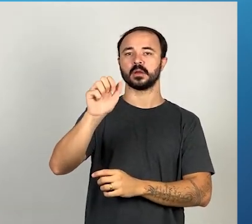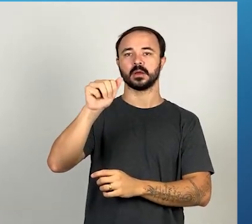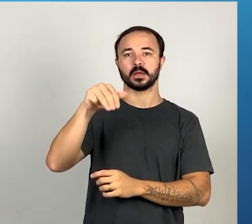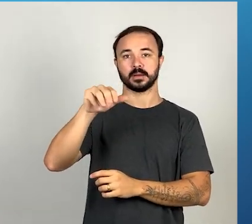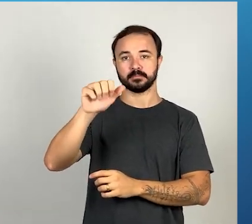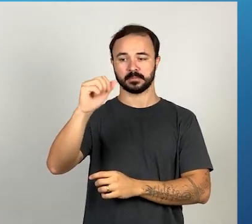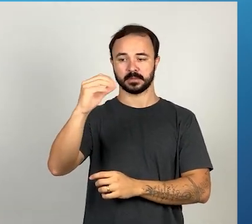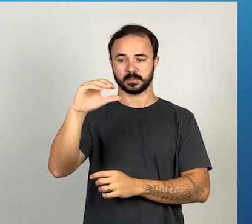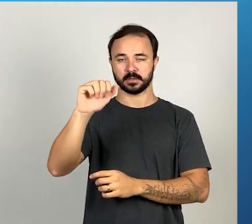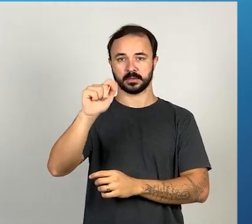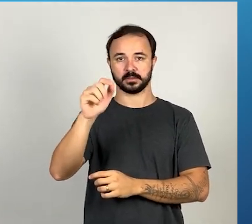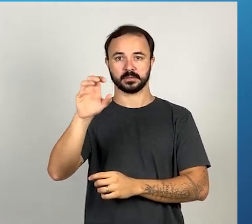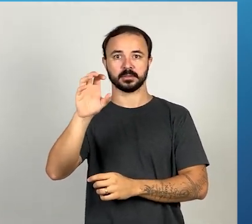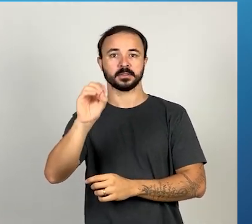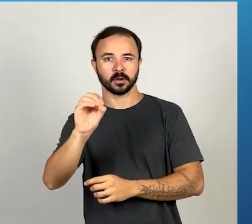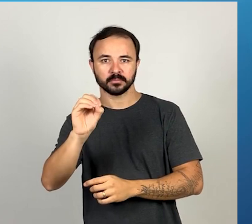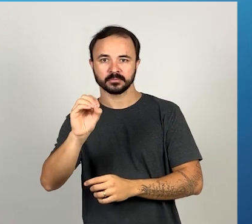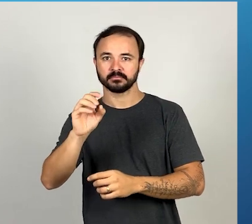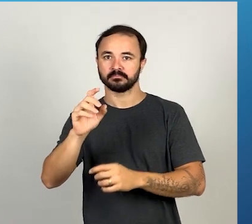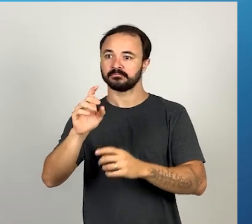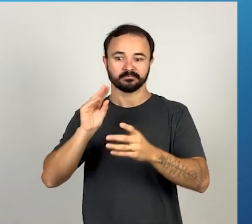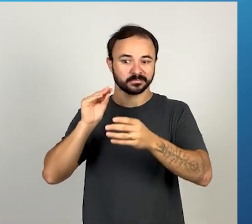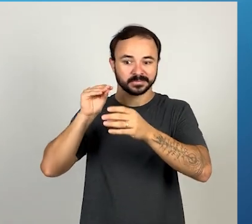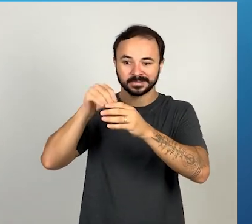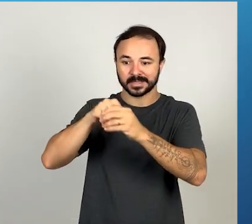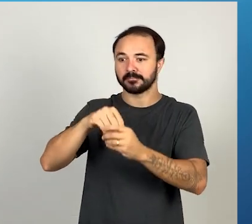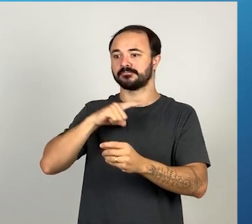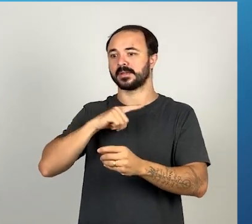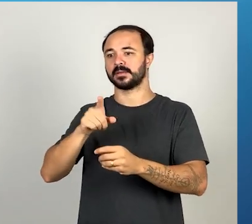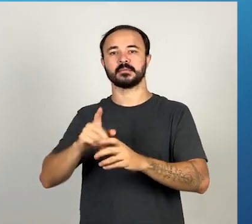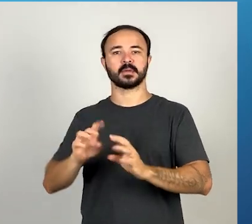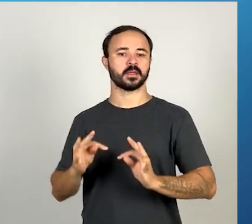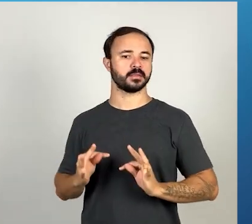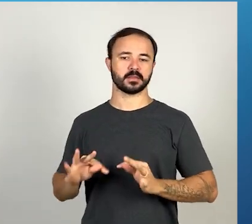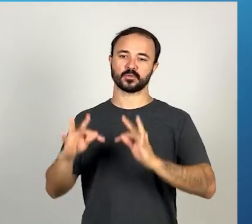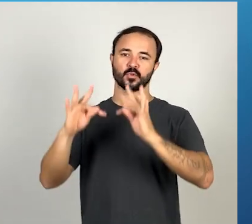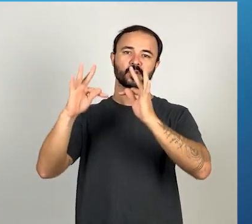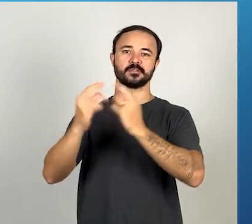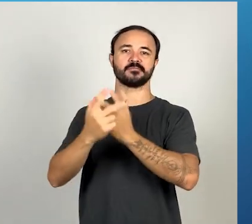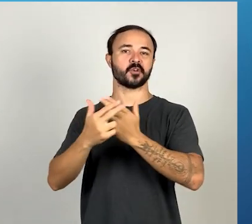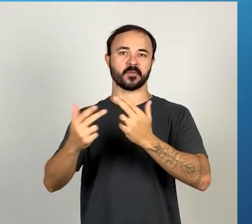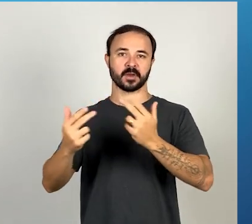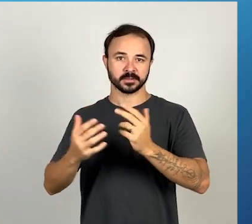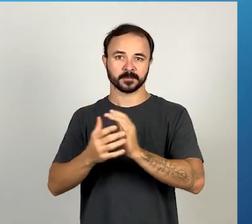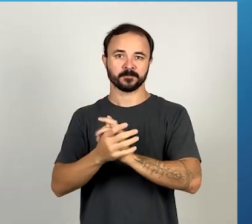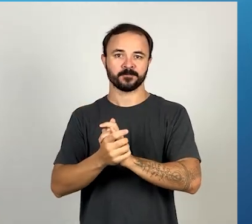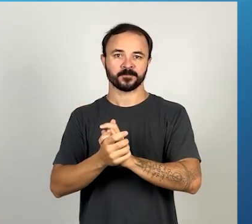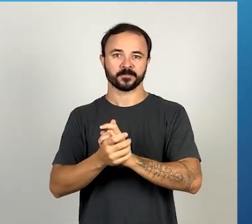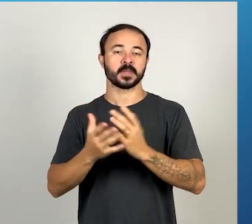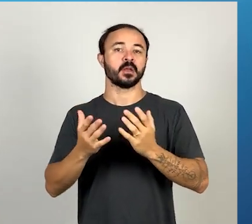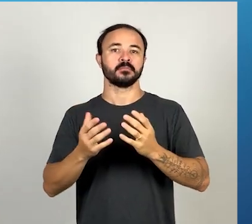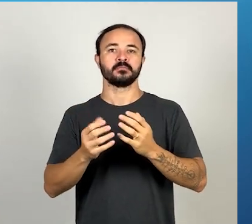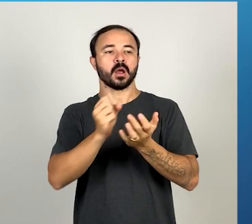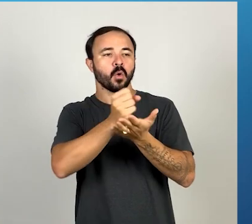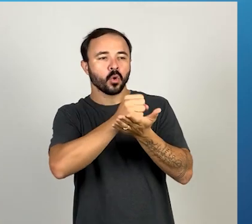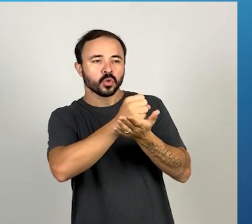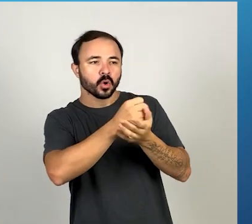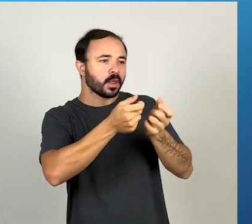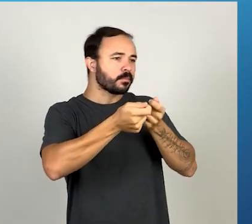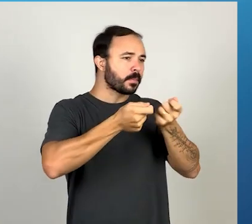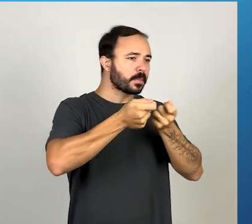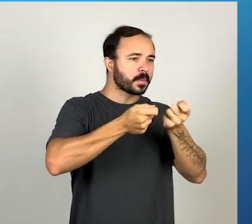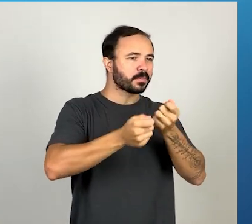operar máquinas, tanto grandes quanto o próprio Arduino. Então a programação do Arduino ela é feita em linguagem de alto